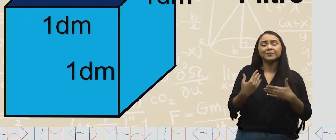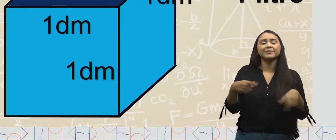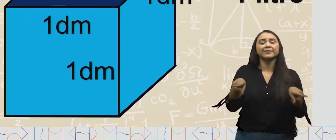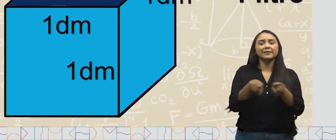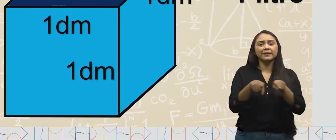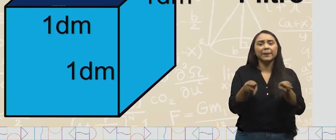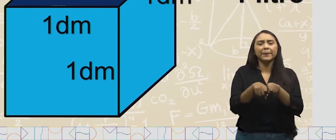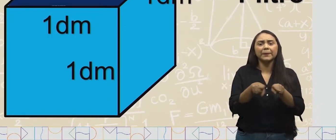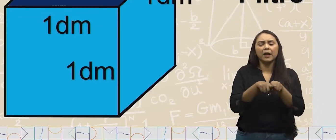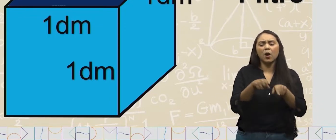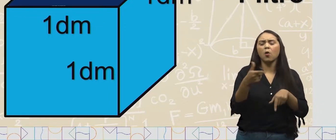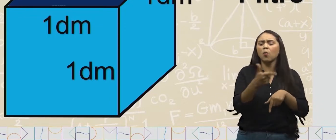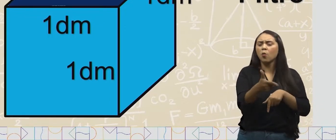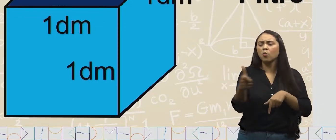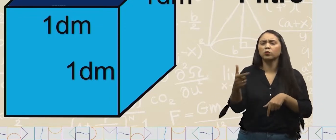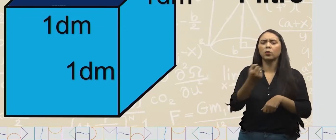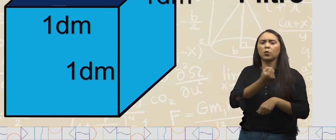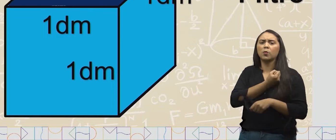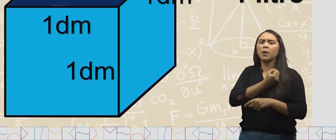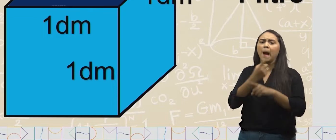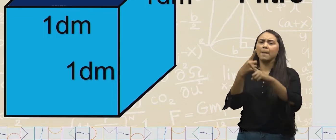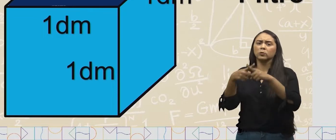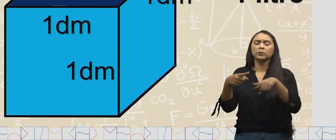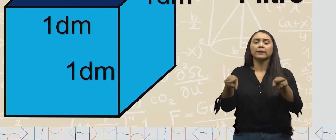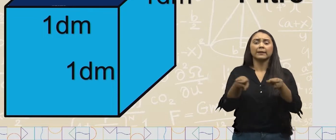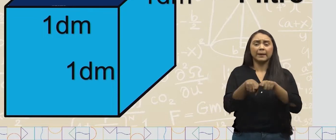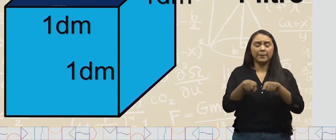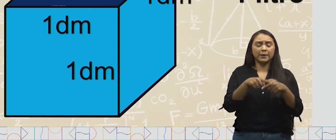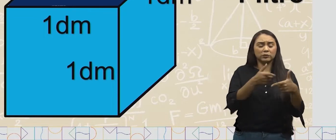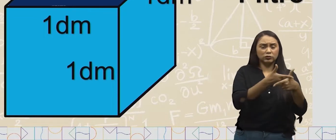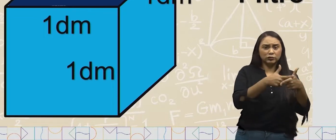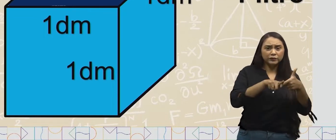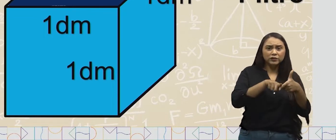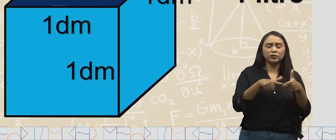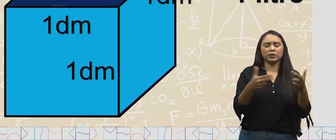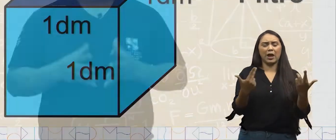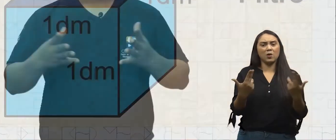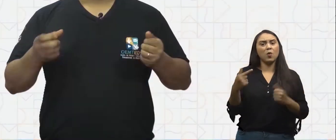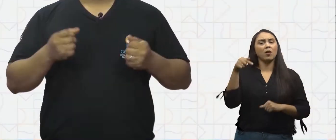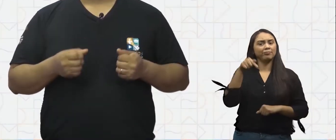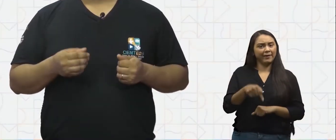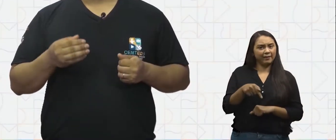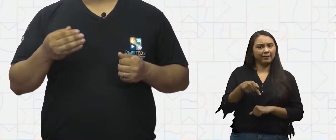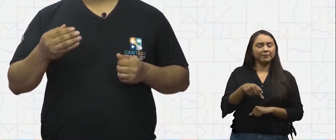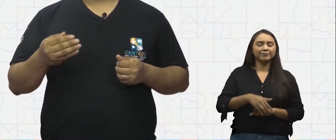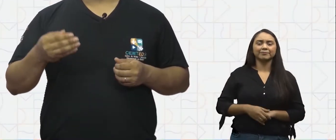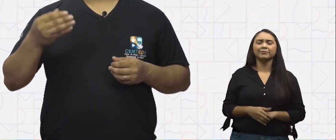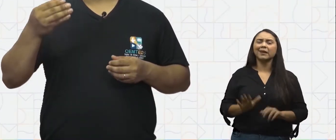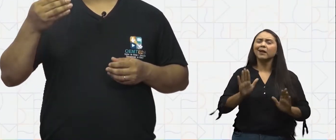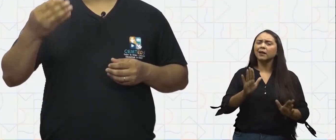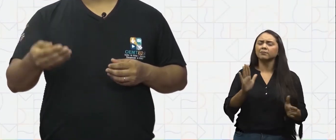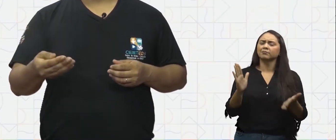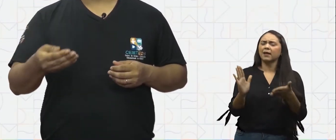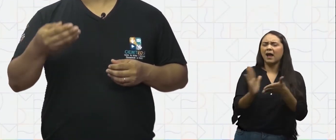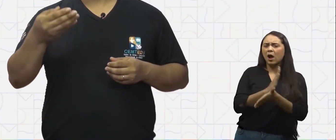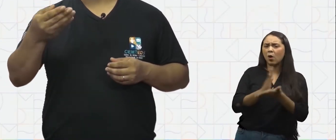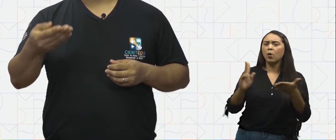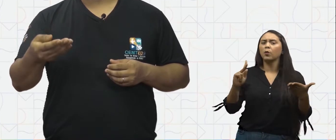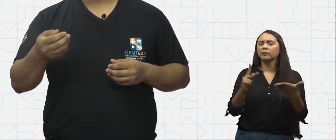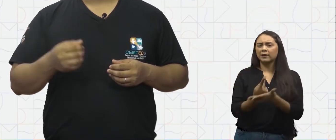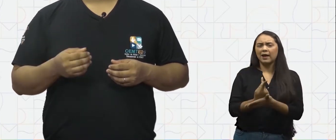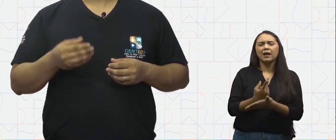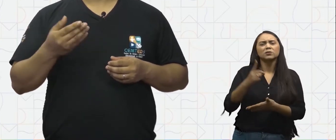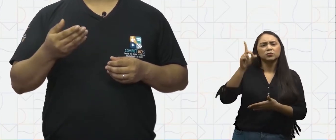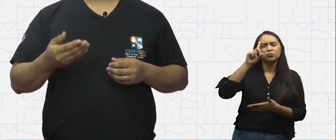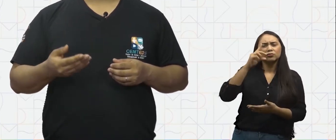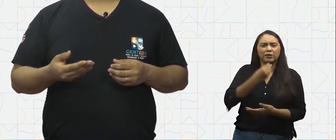todos os seus múltiplos e submúltiplos partiriam dele. Porém, em algumas situações da nossa